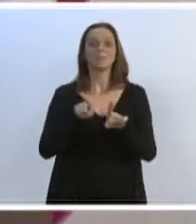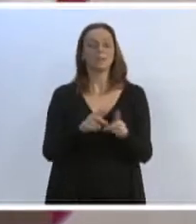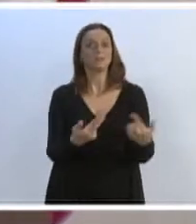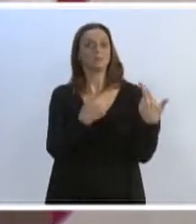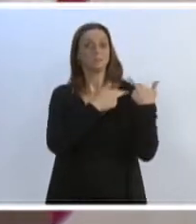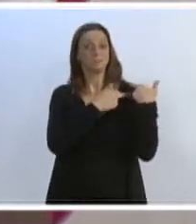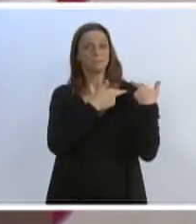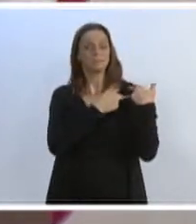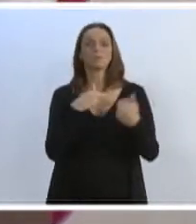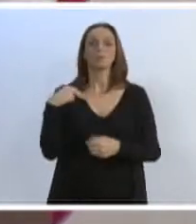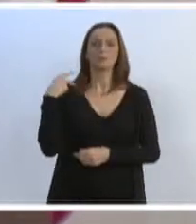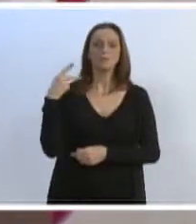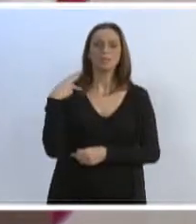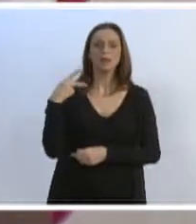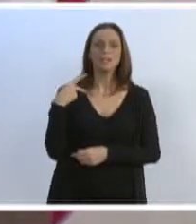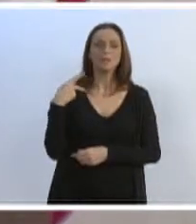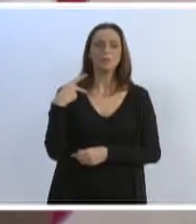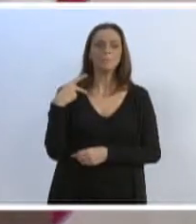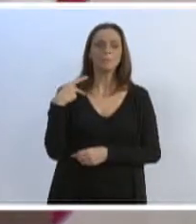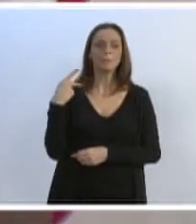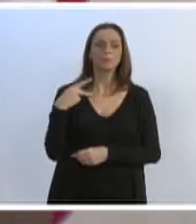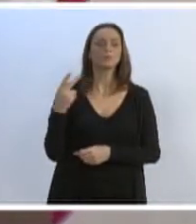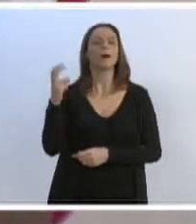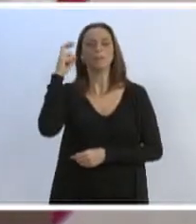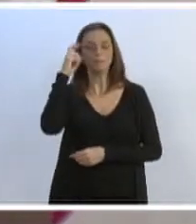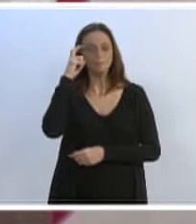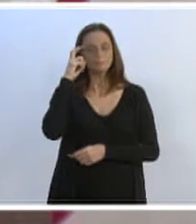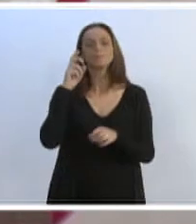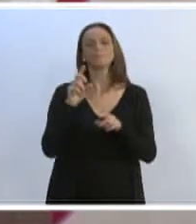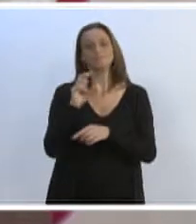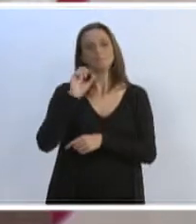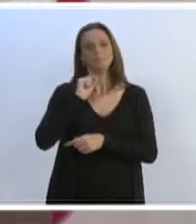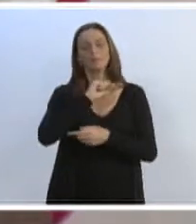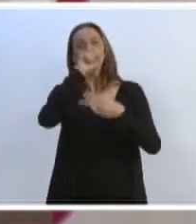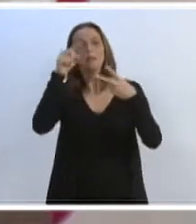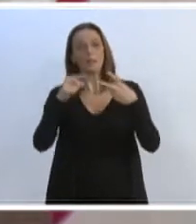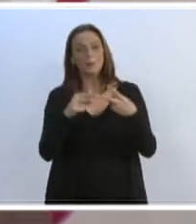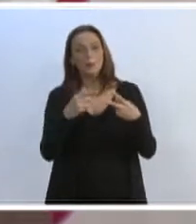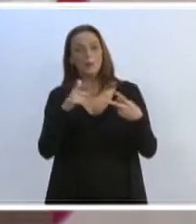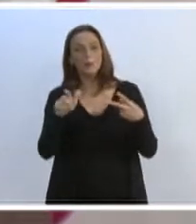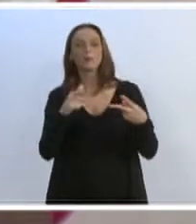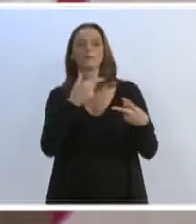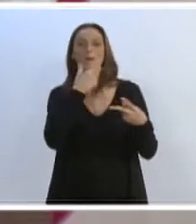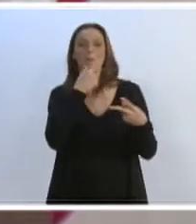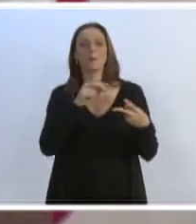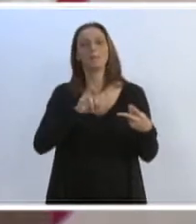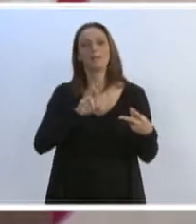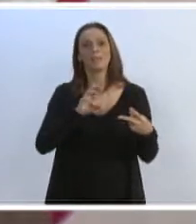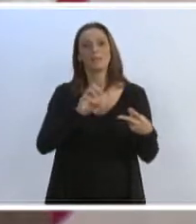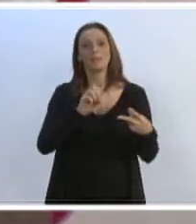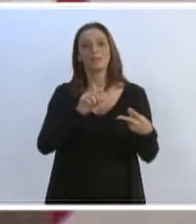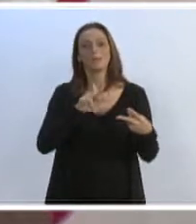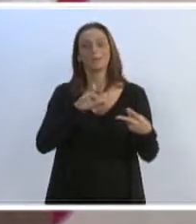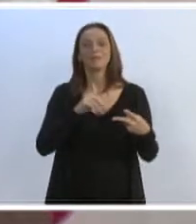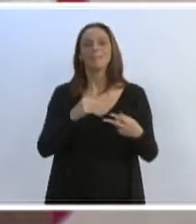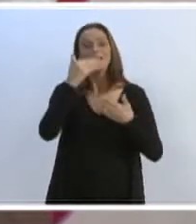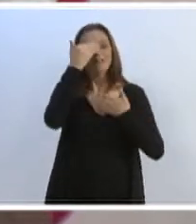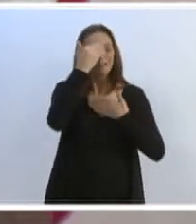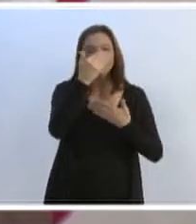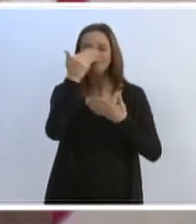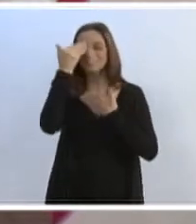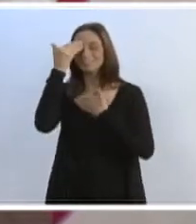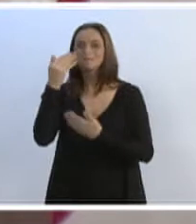Certamente, uma das coisas que nos define como sociedade é a nossa memória comum, é a nossa história comum, é aquilo que